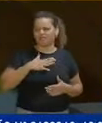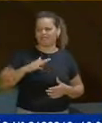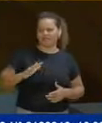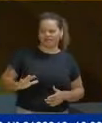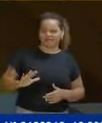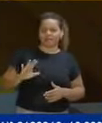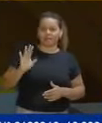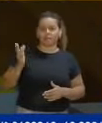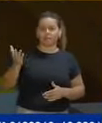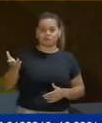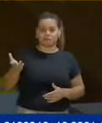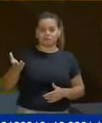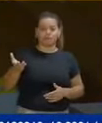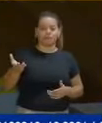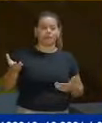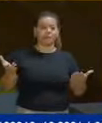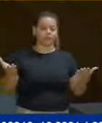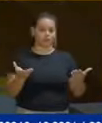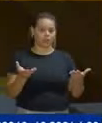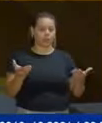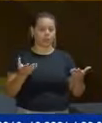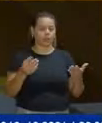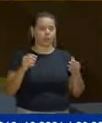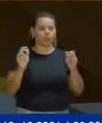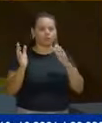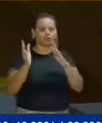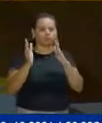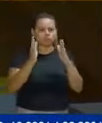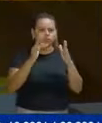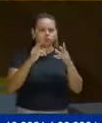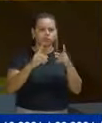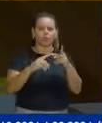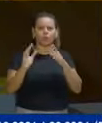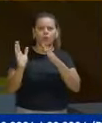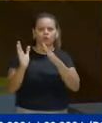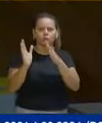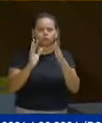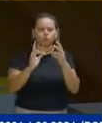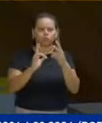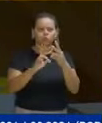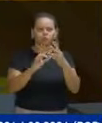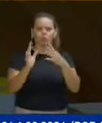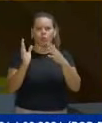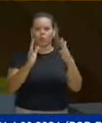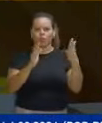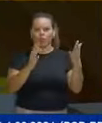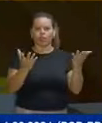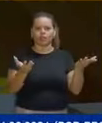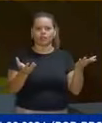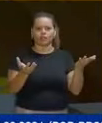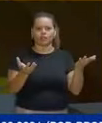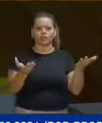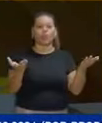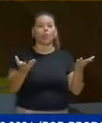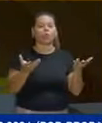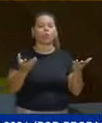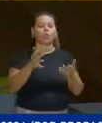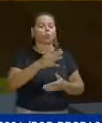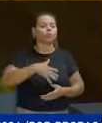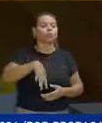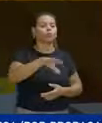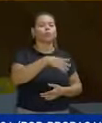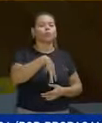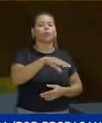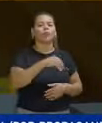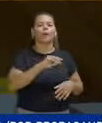Municipal. Então, nesse aspecto, o que se vislumbra, ao contrário do que alega o recorrente, é que o teor das mídias impugnadas ela revela